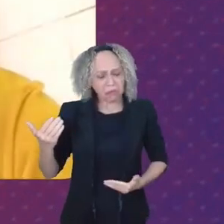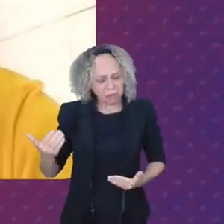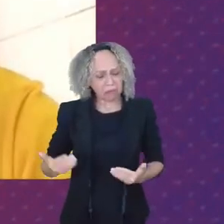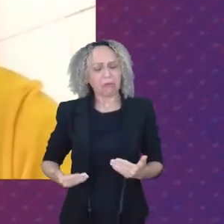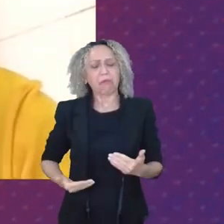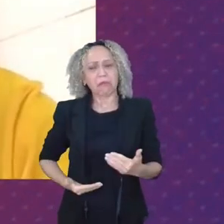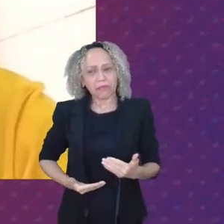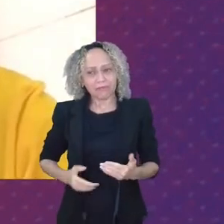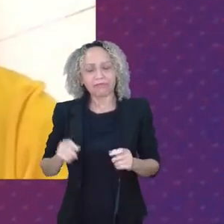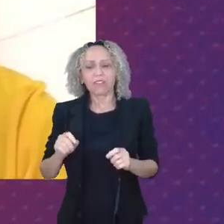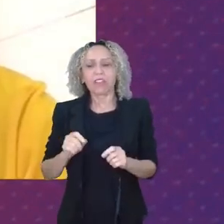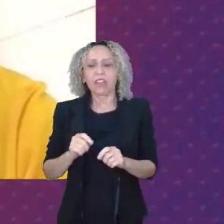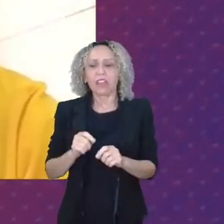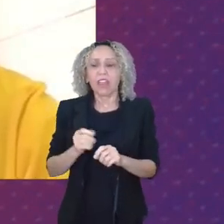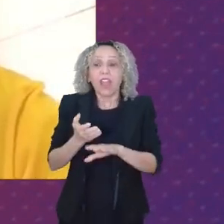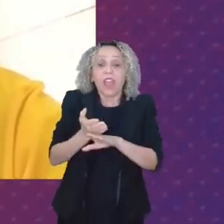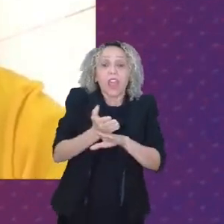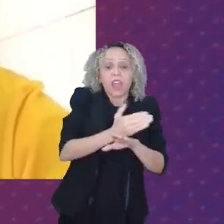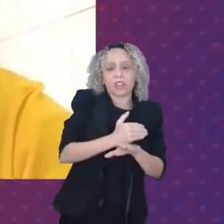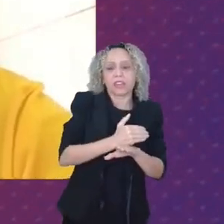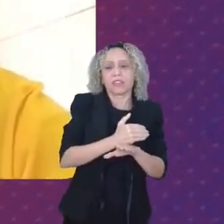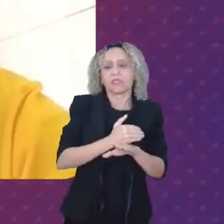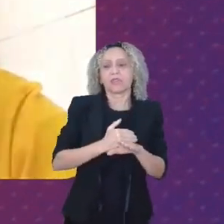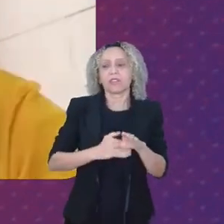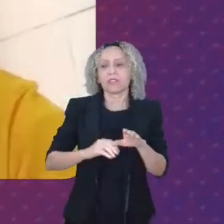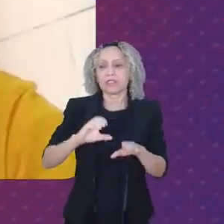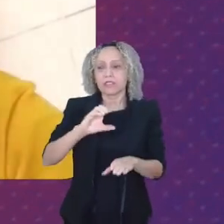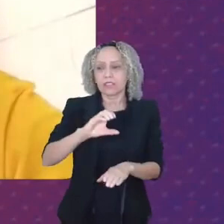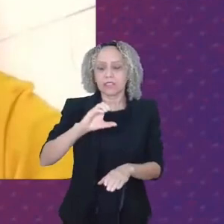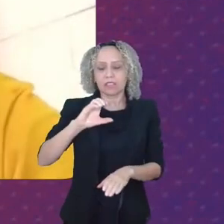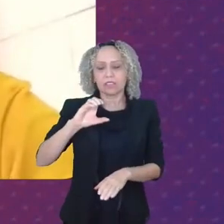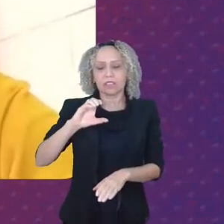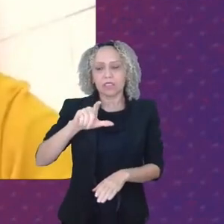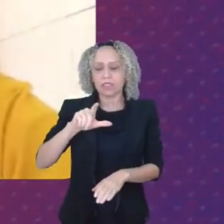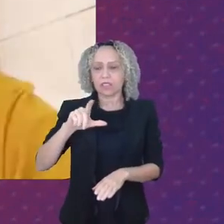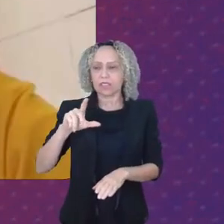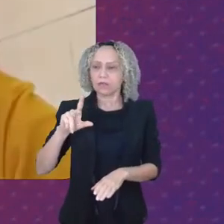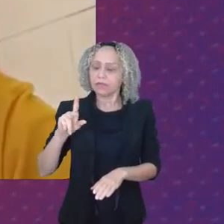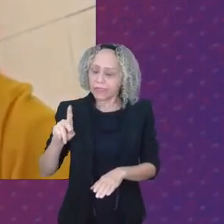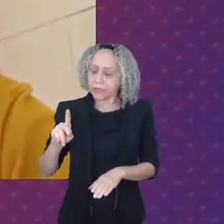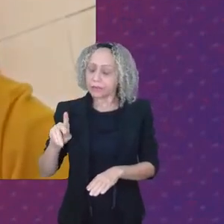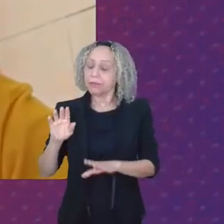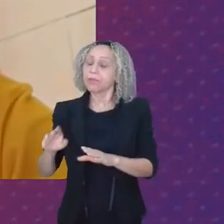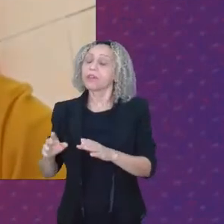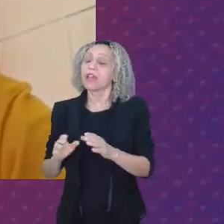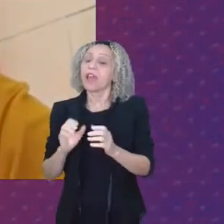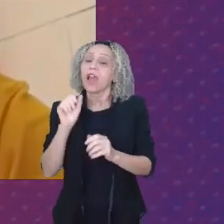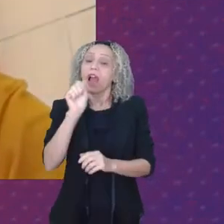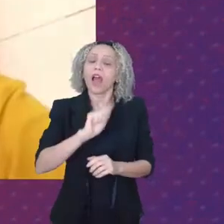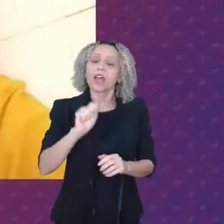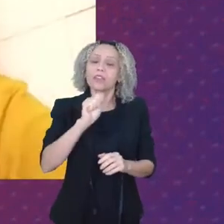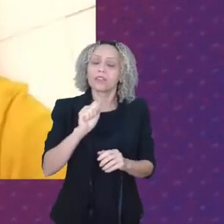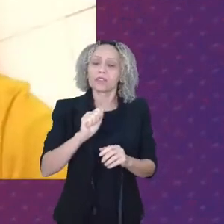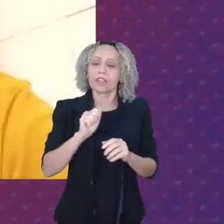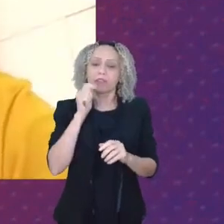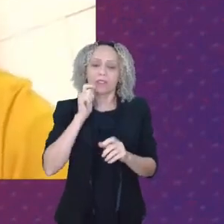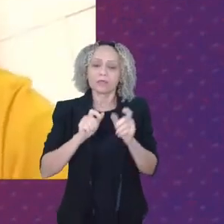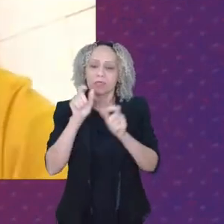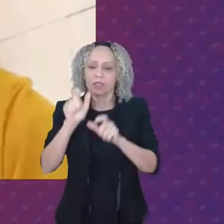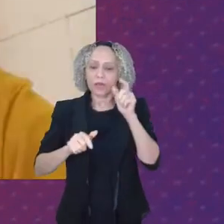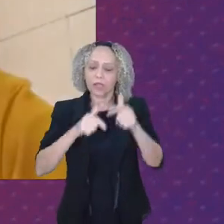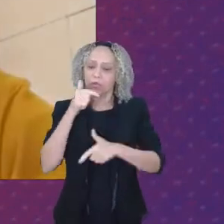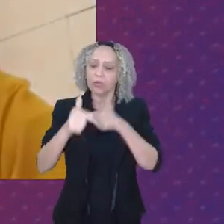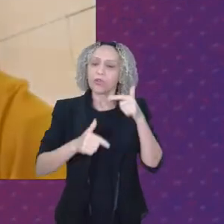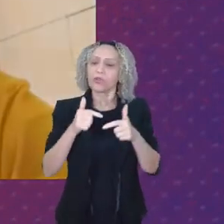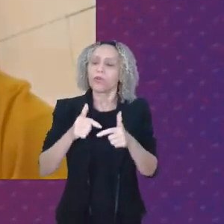à CLT, né, porque a primeira Associação de Trabalhadoras Domésticas foi fundada pela dona Laudelina de Campos Melo,